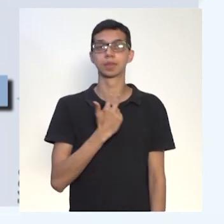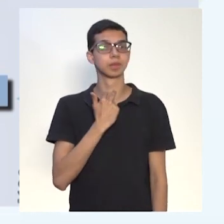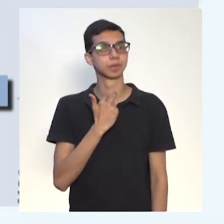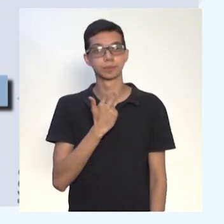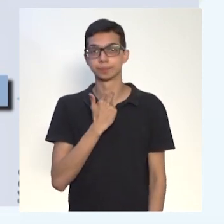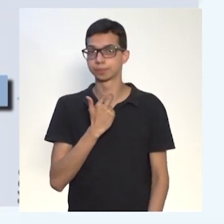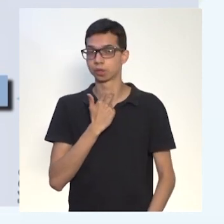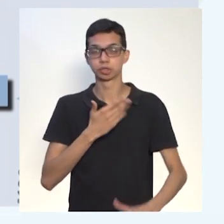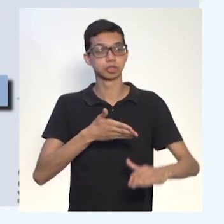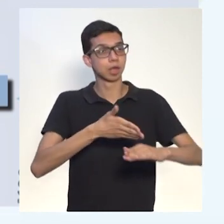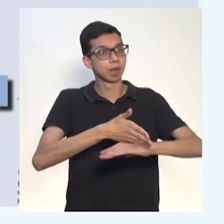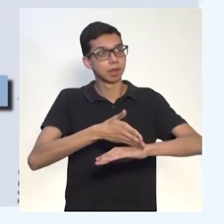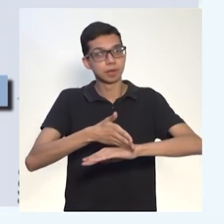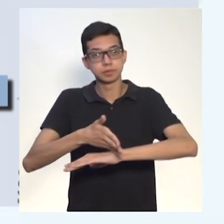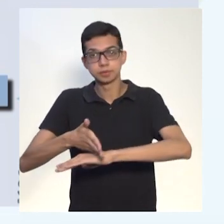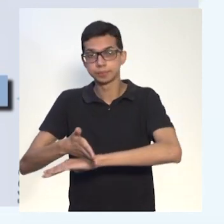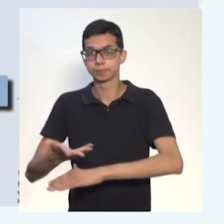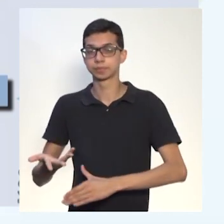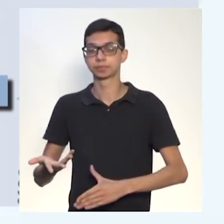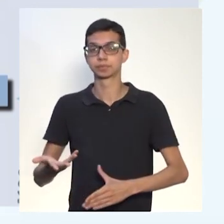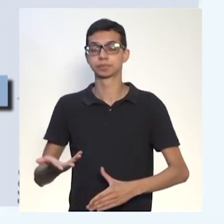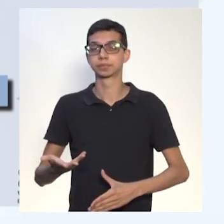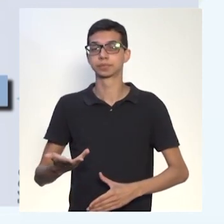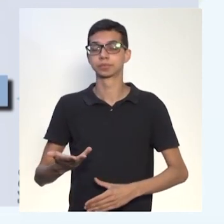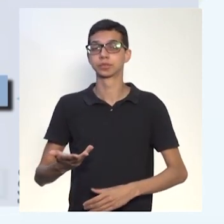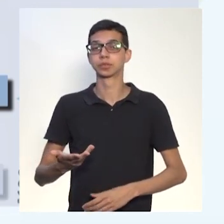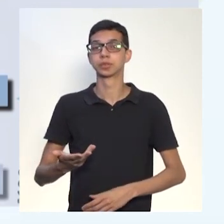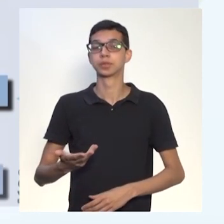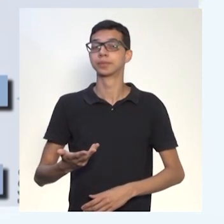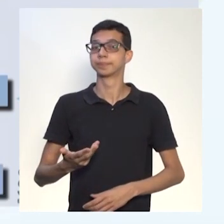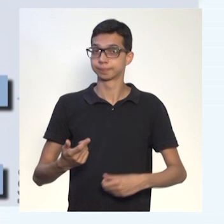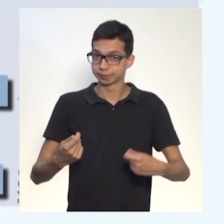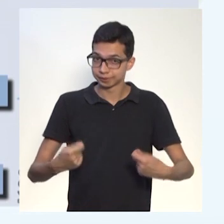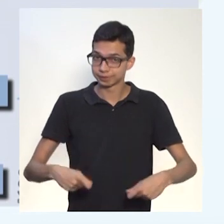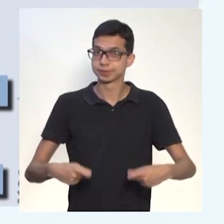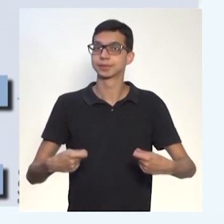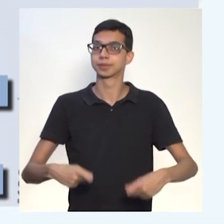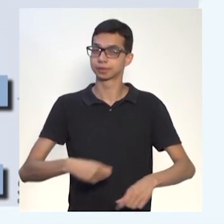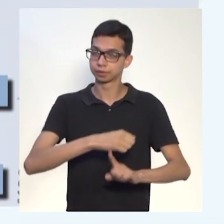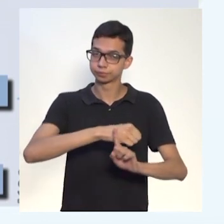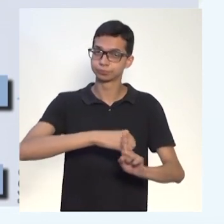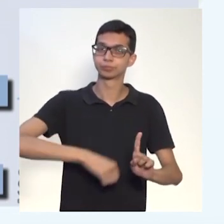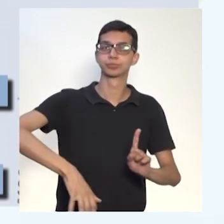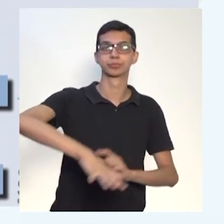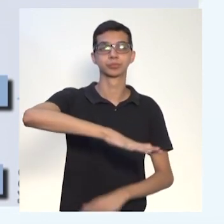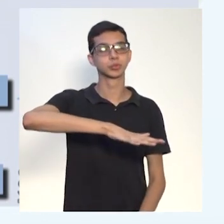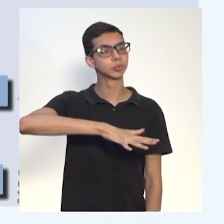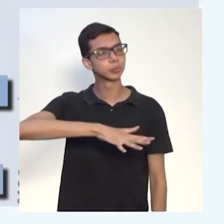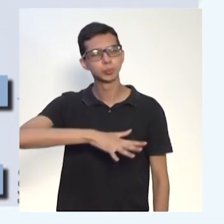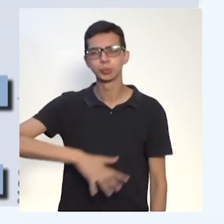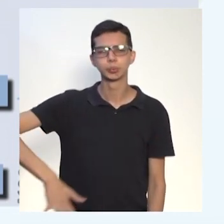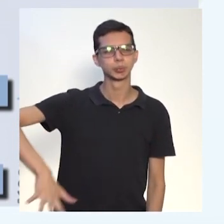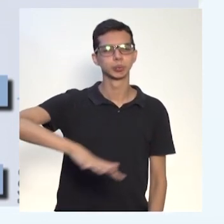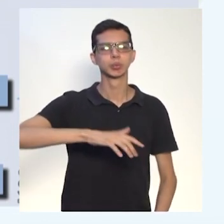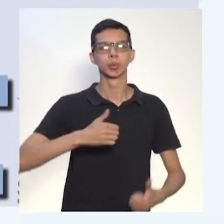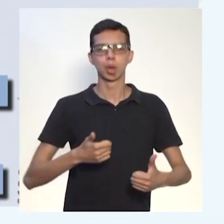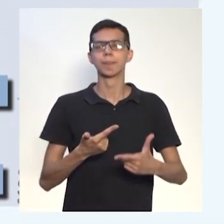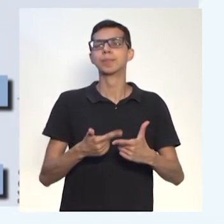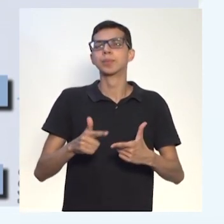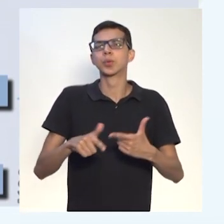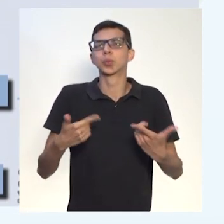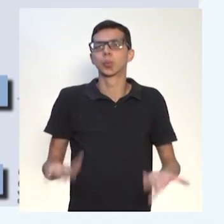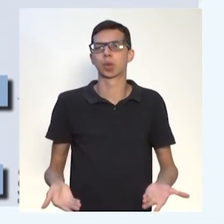as áreas da sociedade. Causas do problema: exclusão histórica e